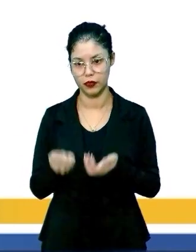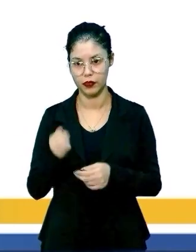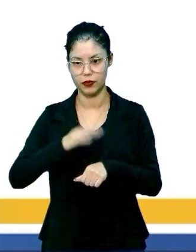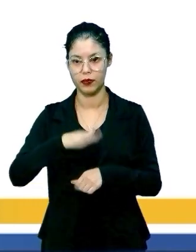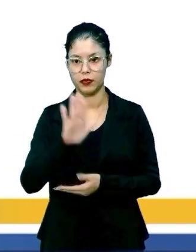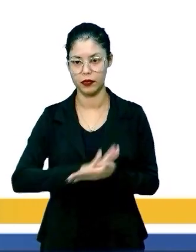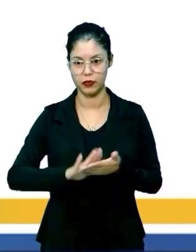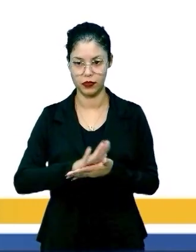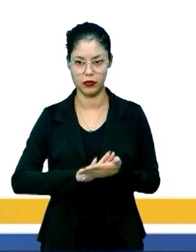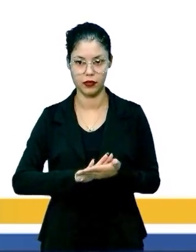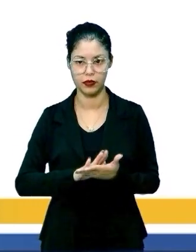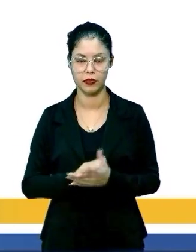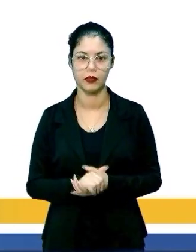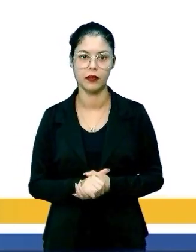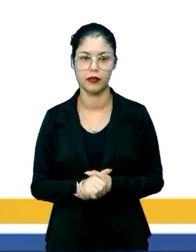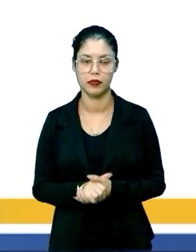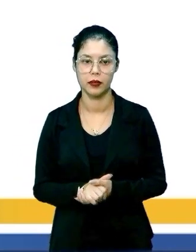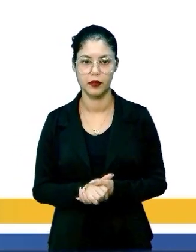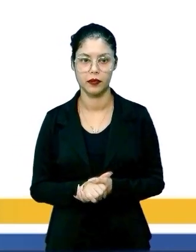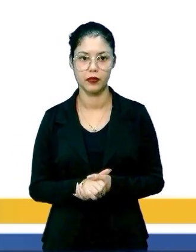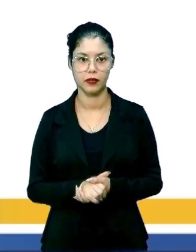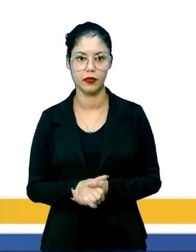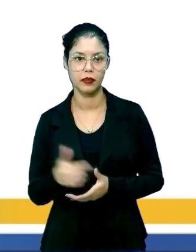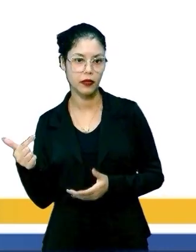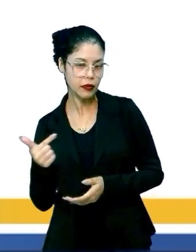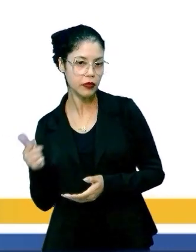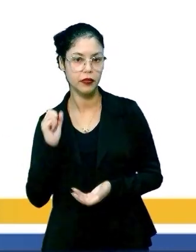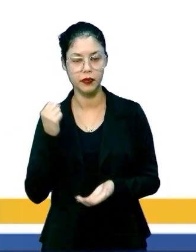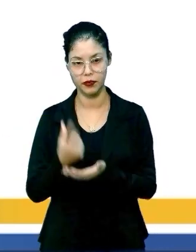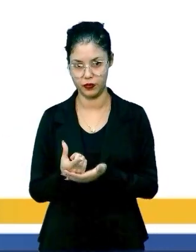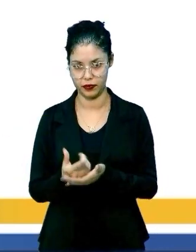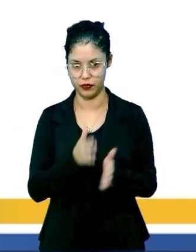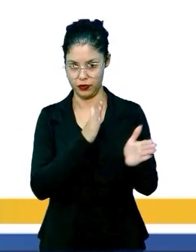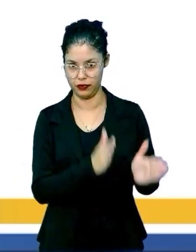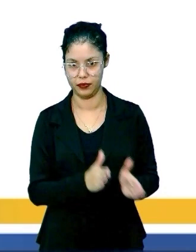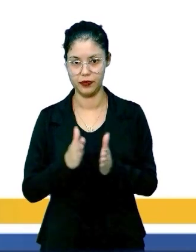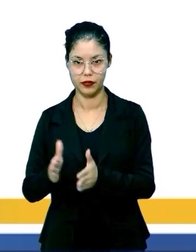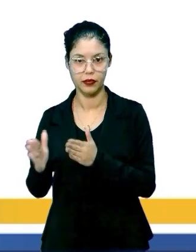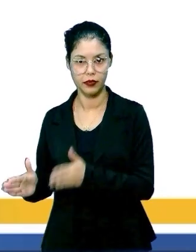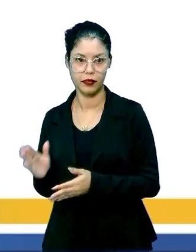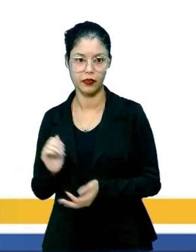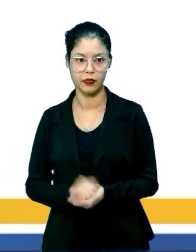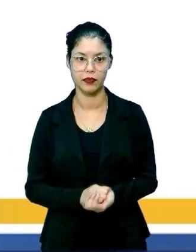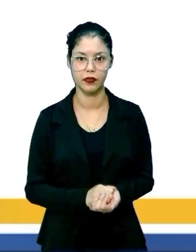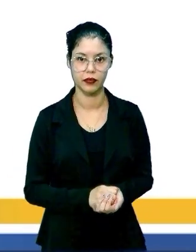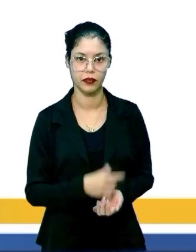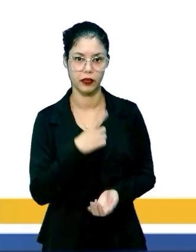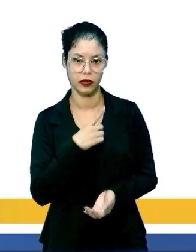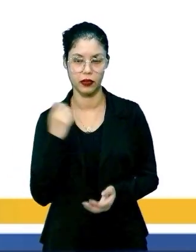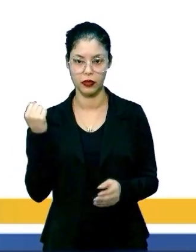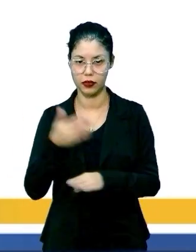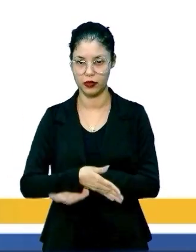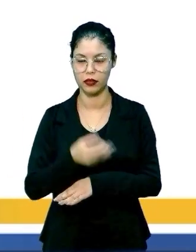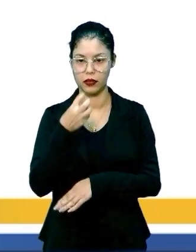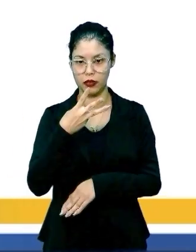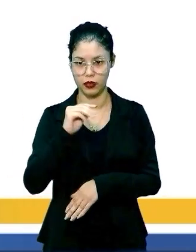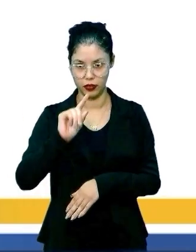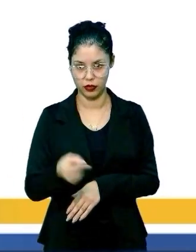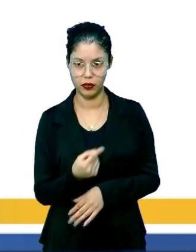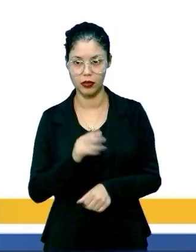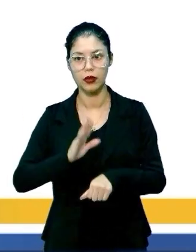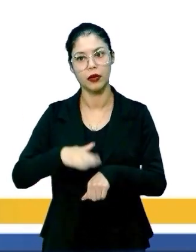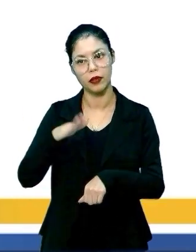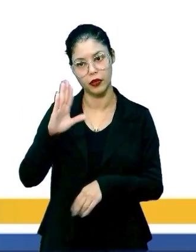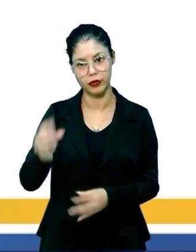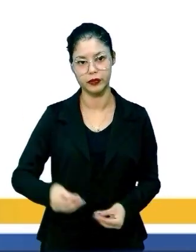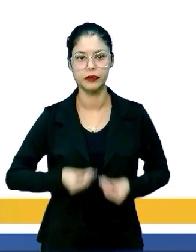mais nada posteriormente. Segunda opção, pagamento a prazo. Dando uma entrada de 30